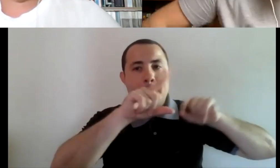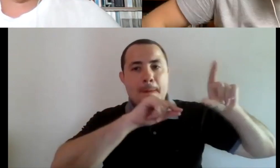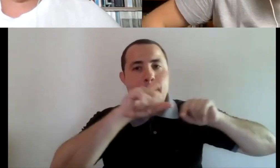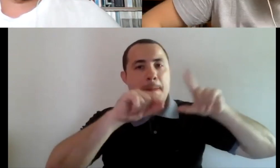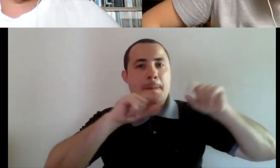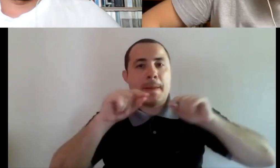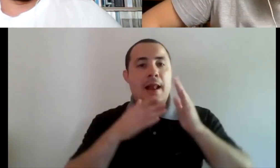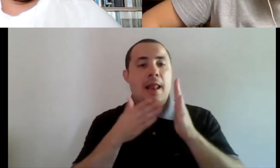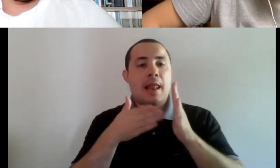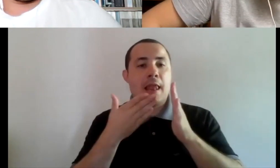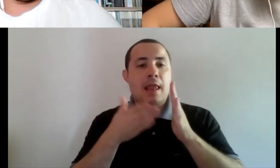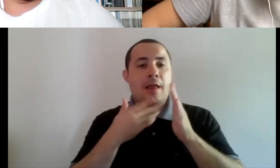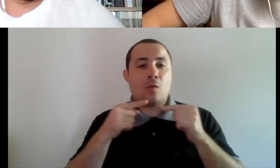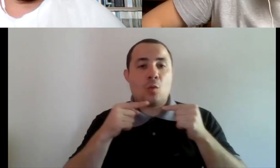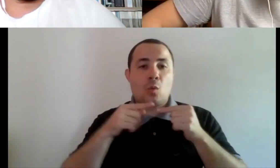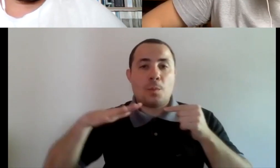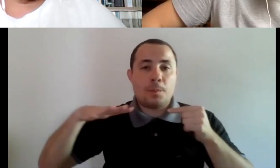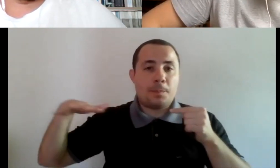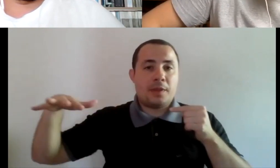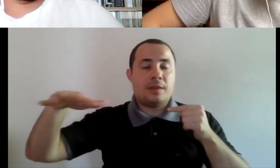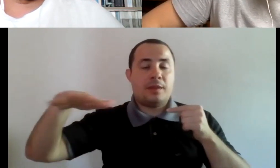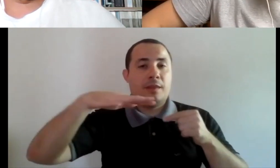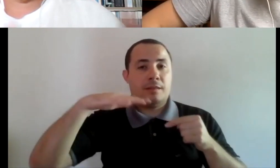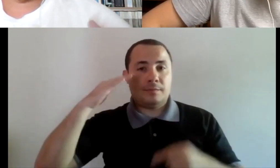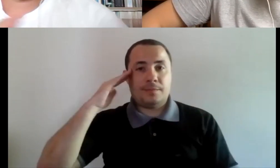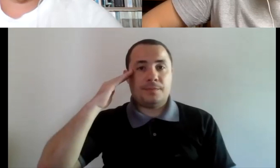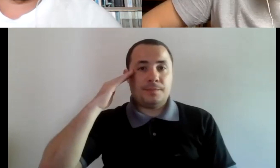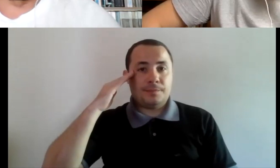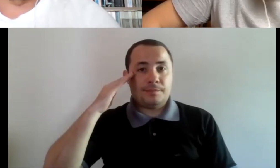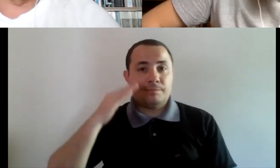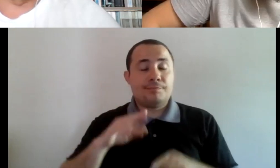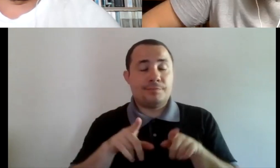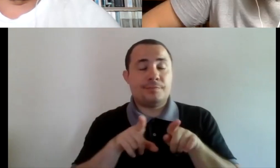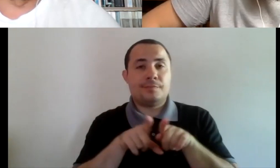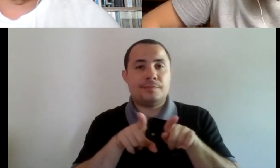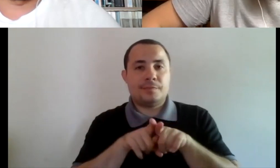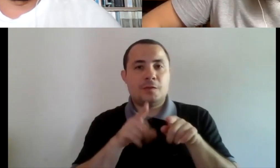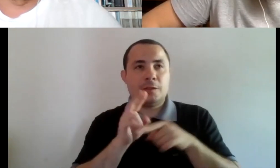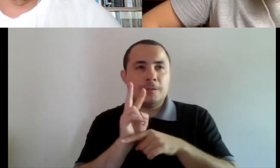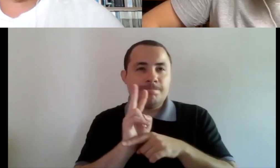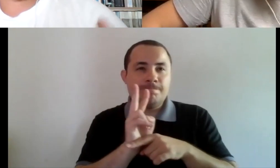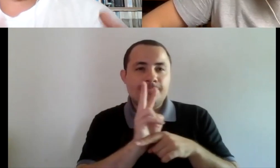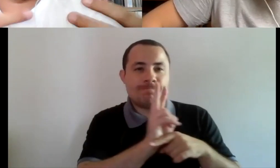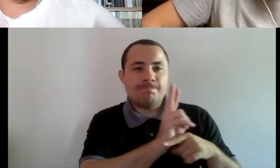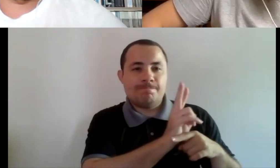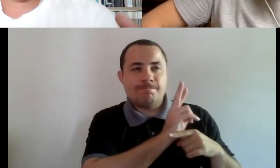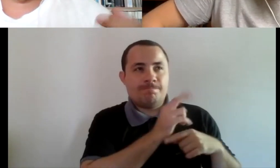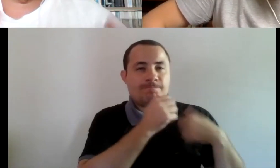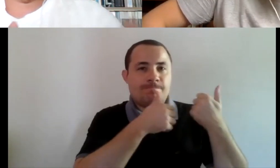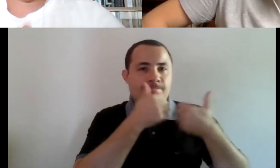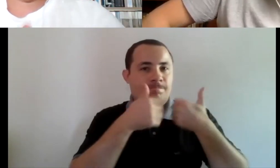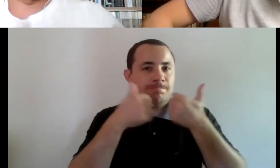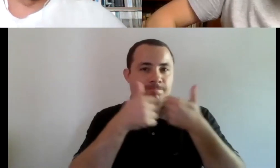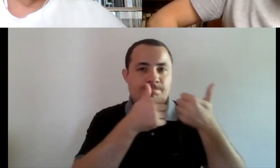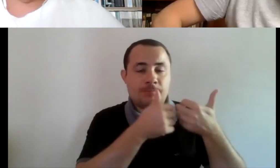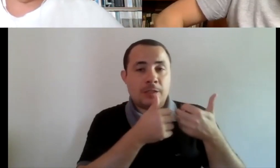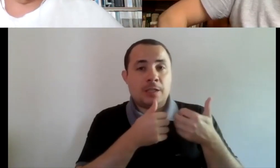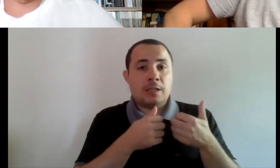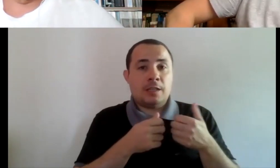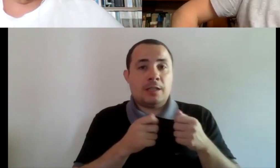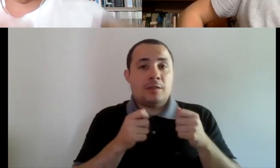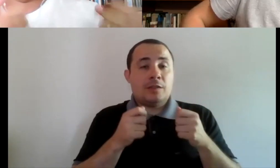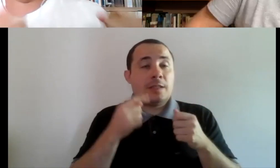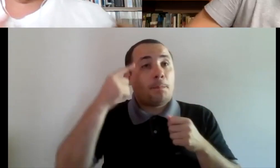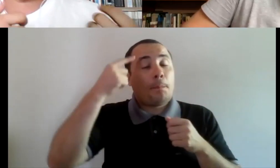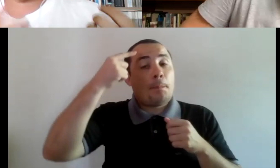caminho que você fizer. E também, é claro, que ao fazer essa curadoria dos livros, você está fazendo uma curadoria do seu público